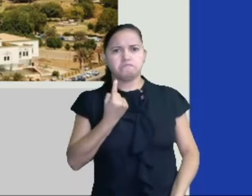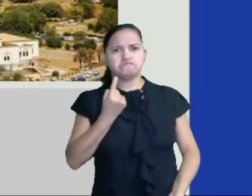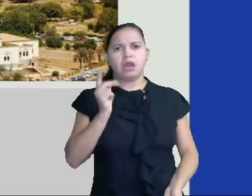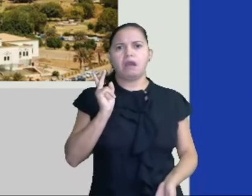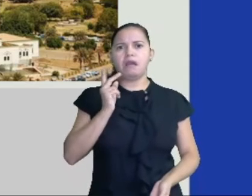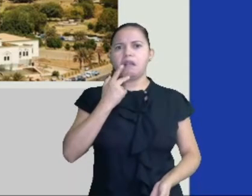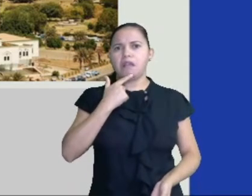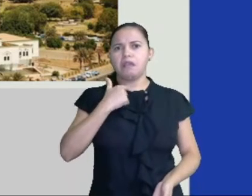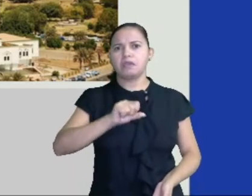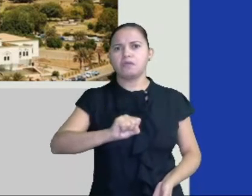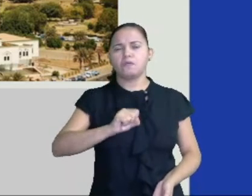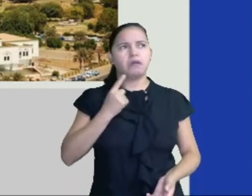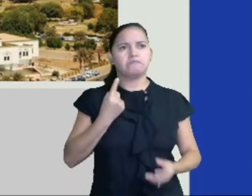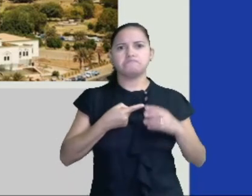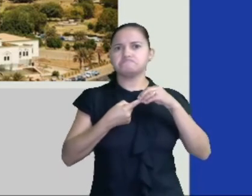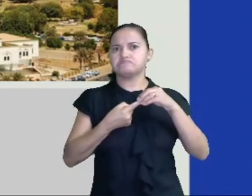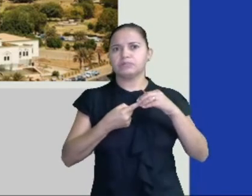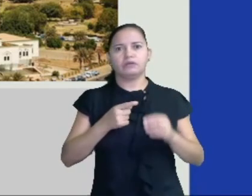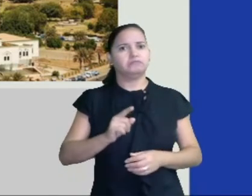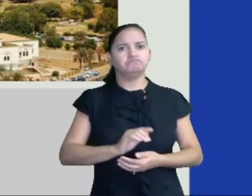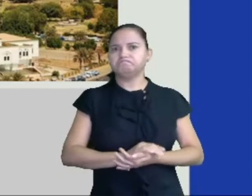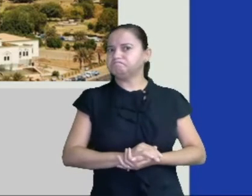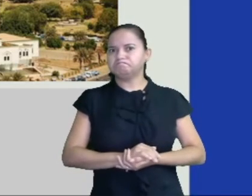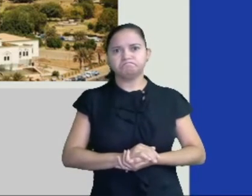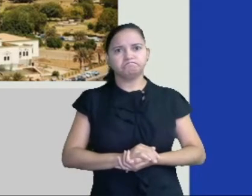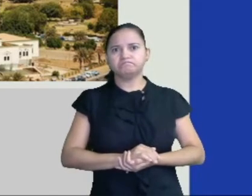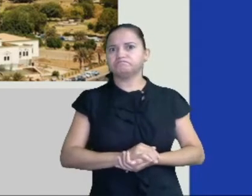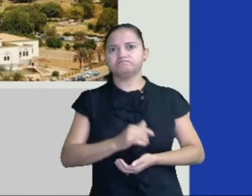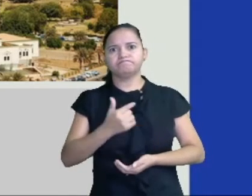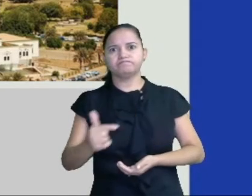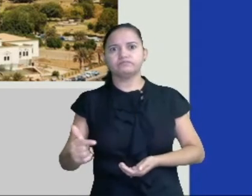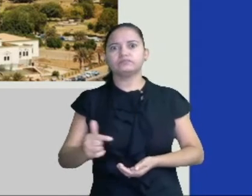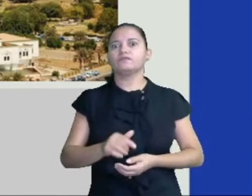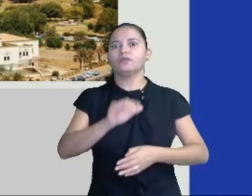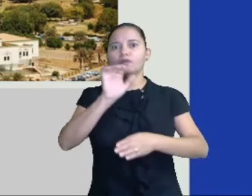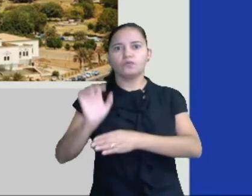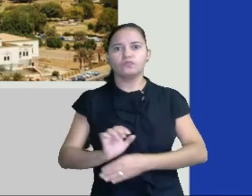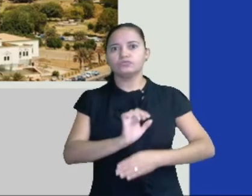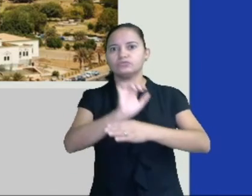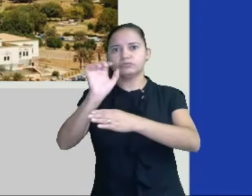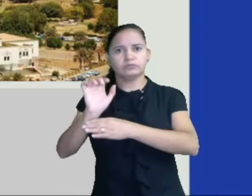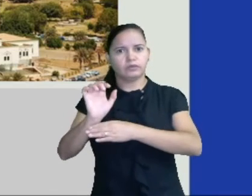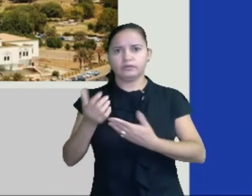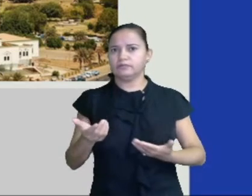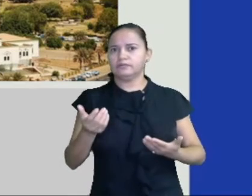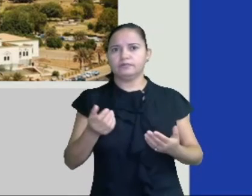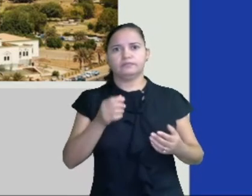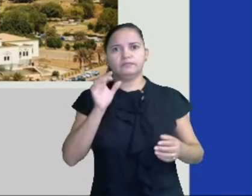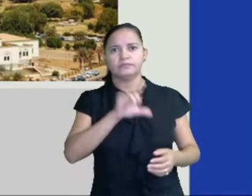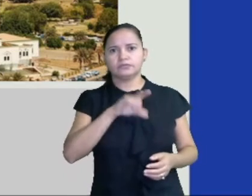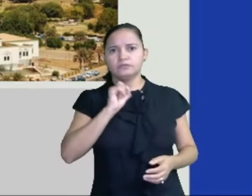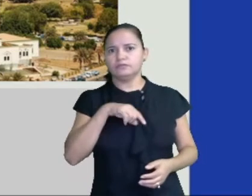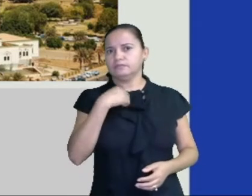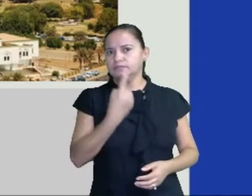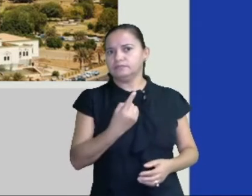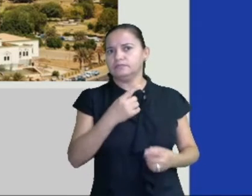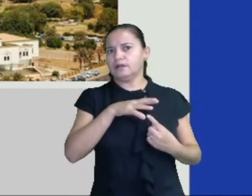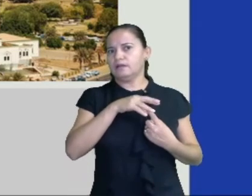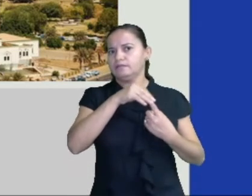É o terceiro país mais populoso do continente africano. O rio Nilo banha e através dele